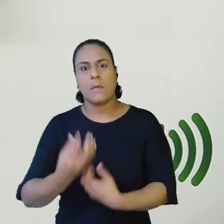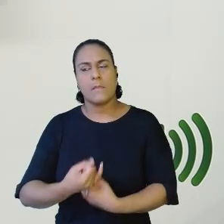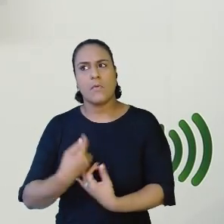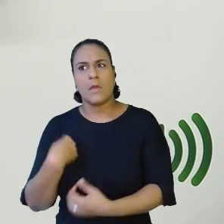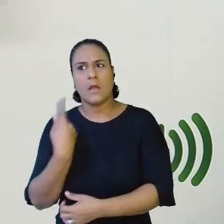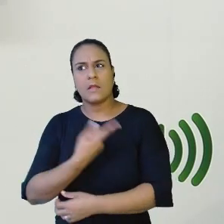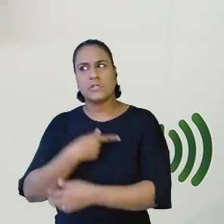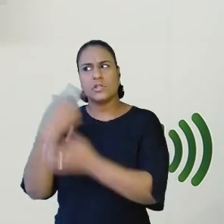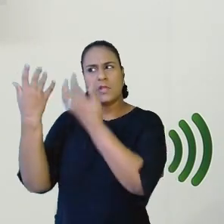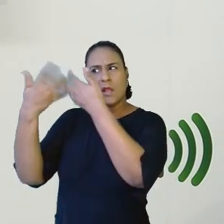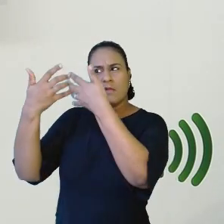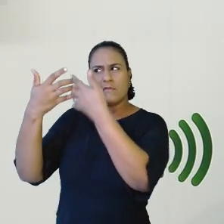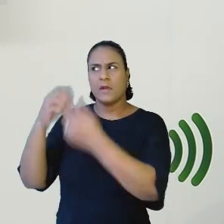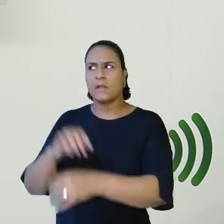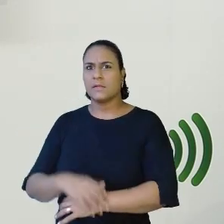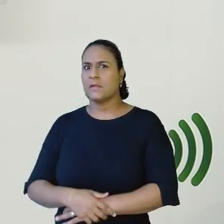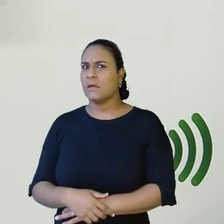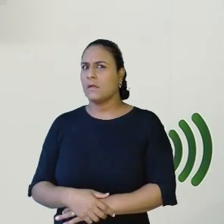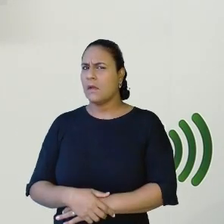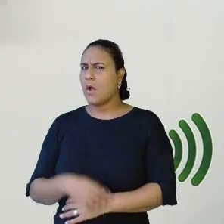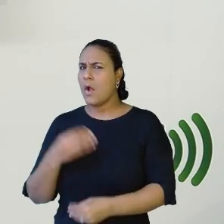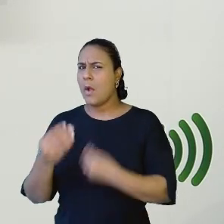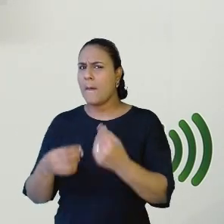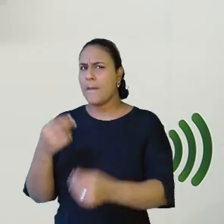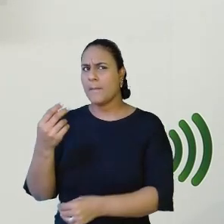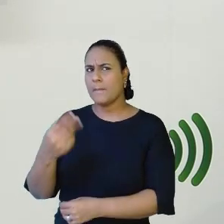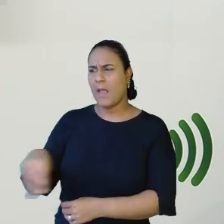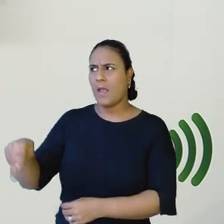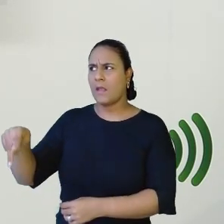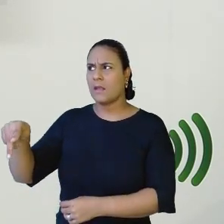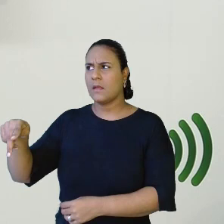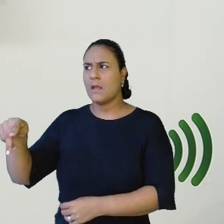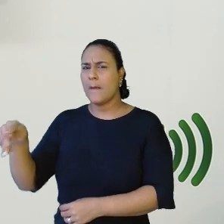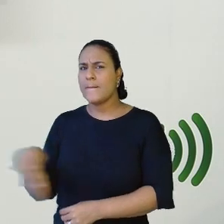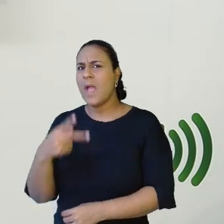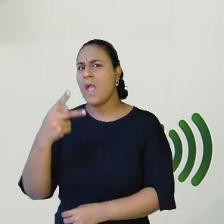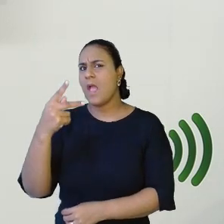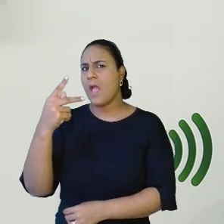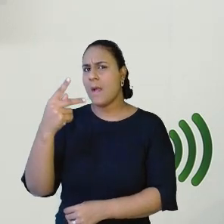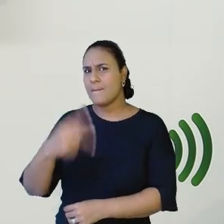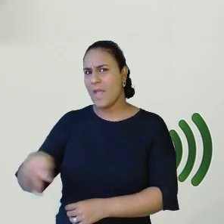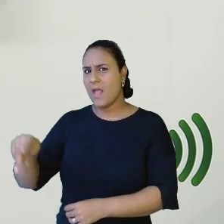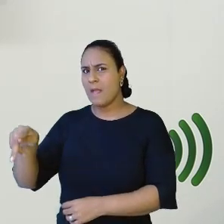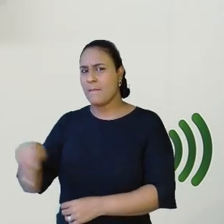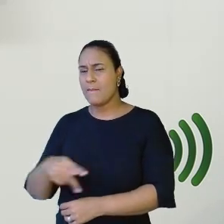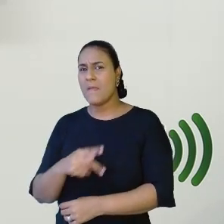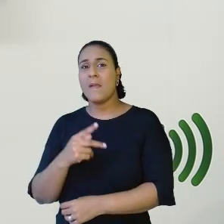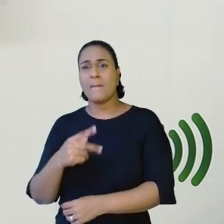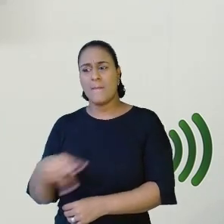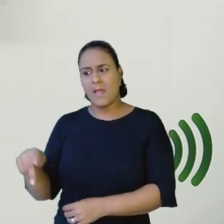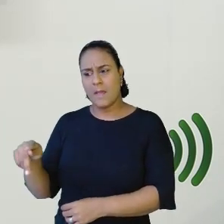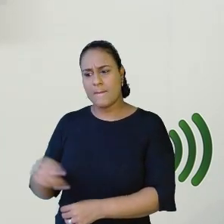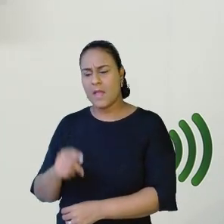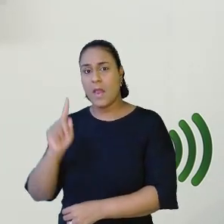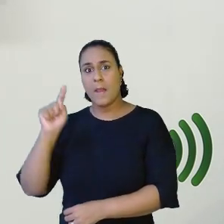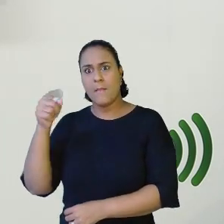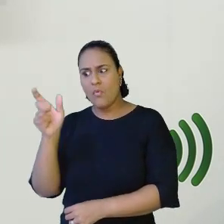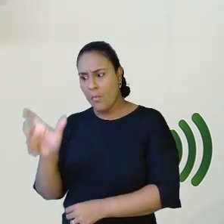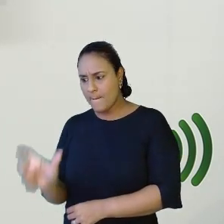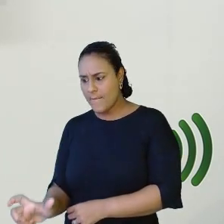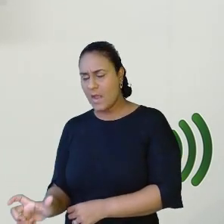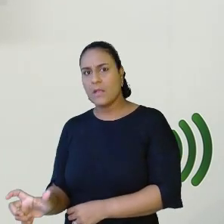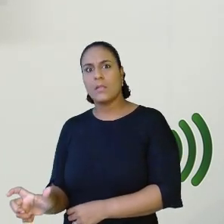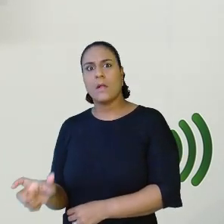pensar nesse para lá e para cá, né? Pêndulo. Até chegar ao final da palavra pêndulo, você percebe